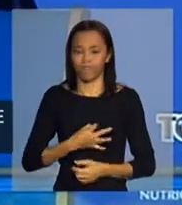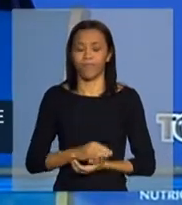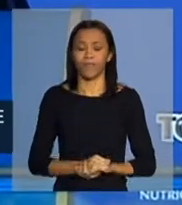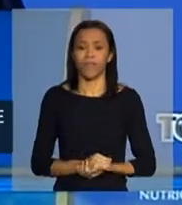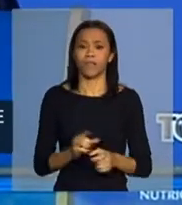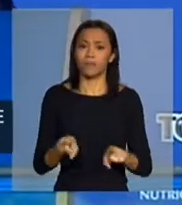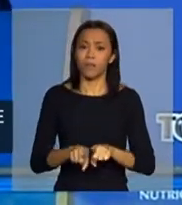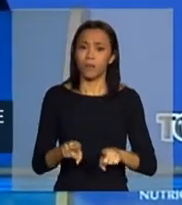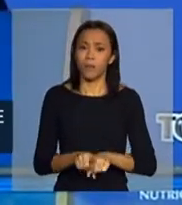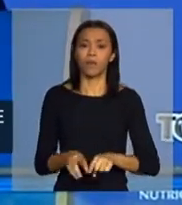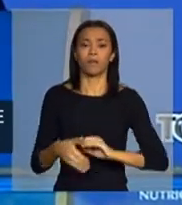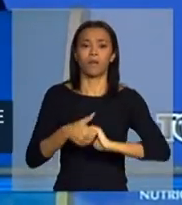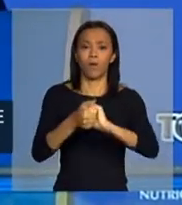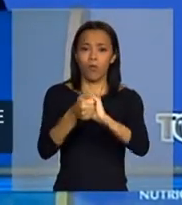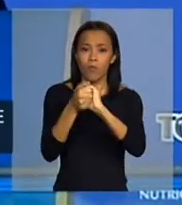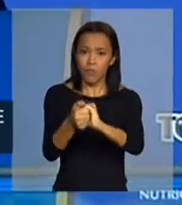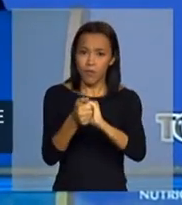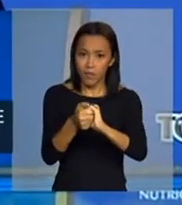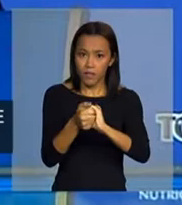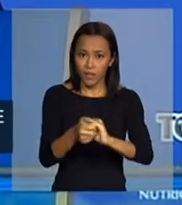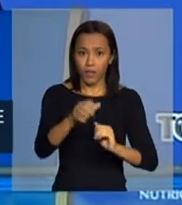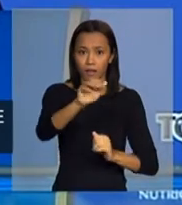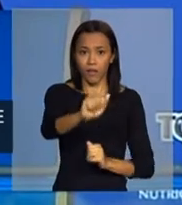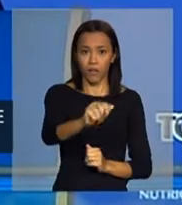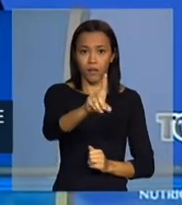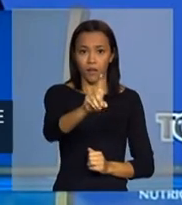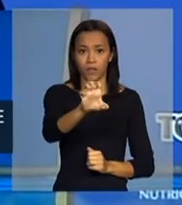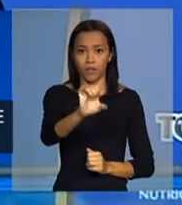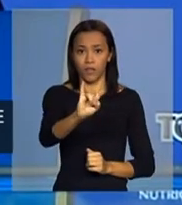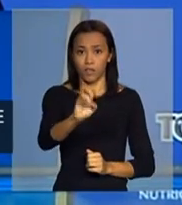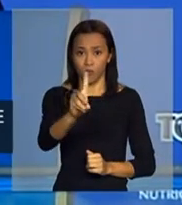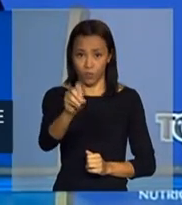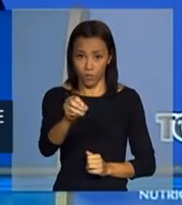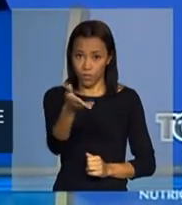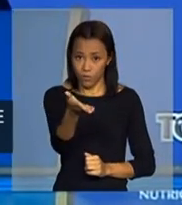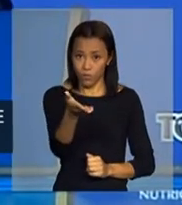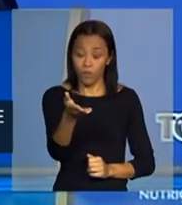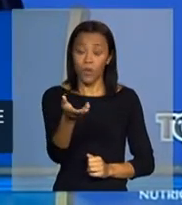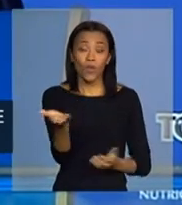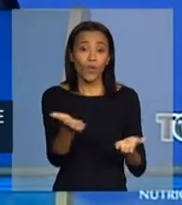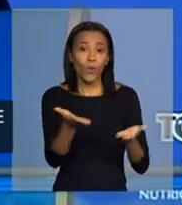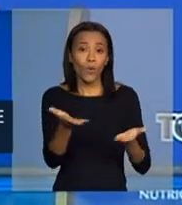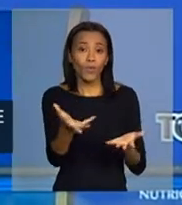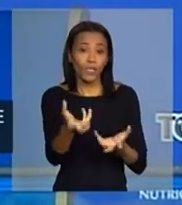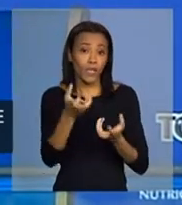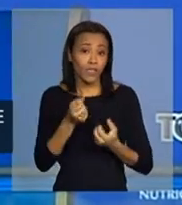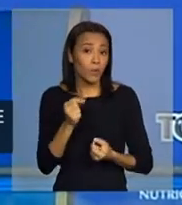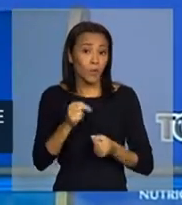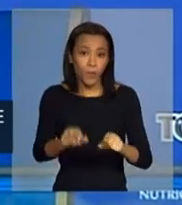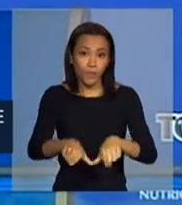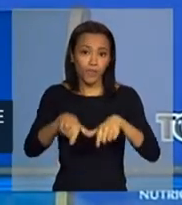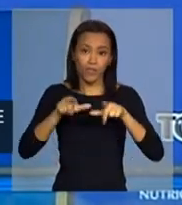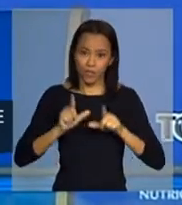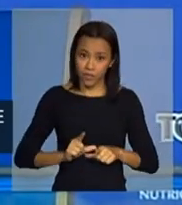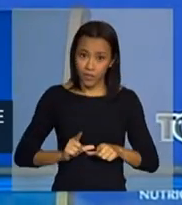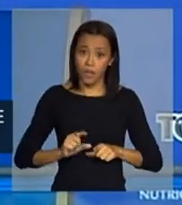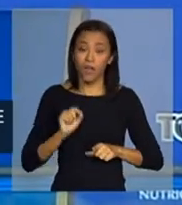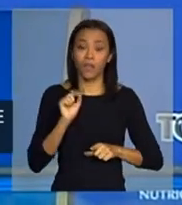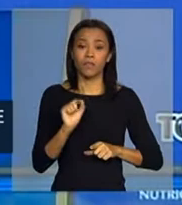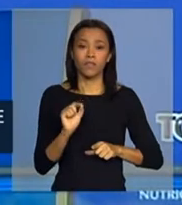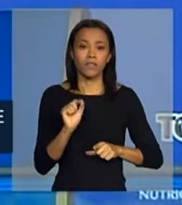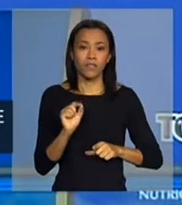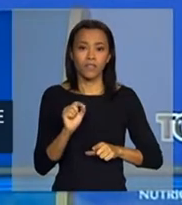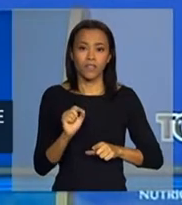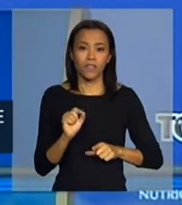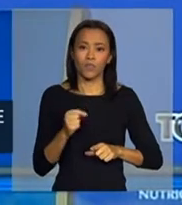Queria cumprimentar também o senhor Adeildo Vasconcelos, que hoje recebeu o certificado de conclusão